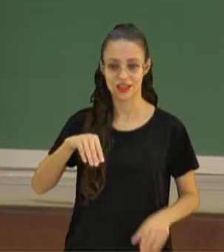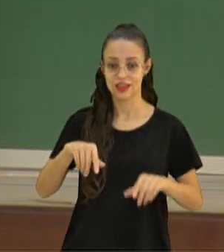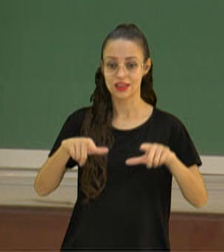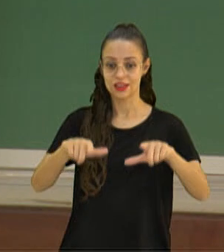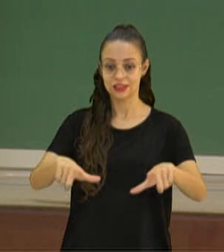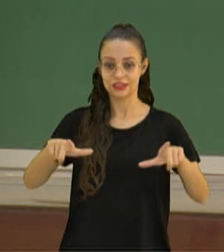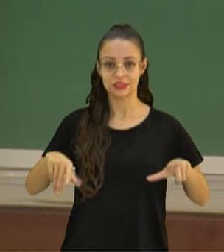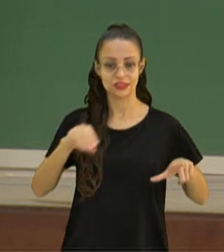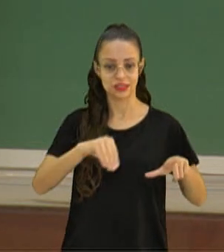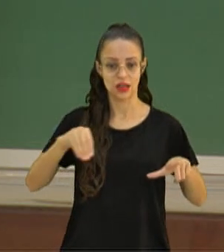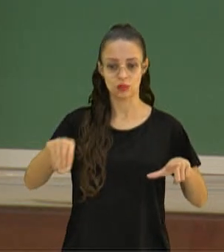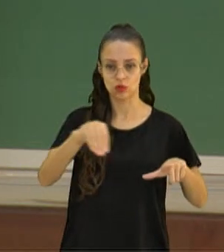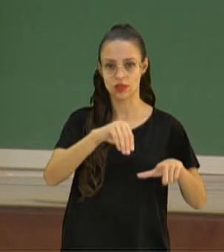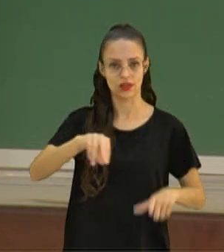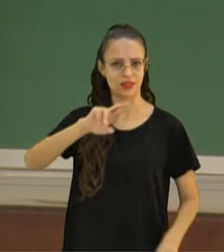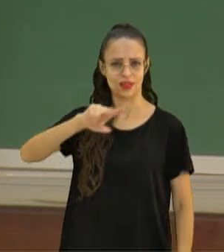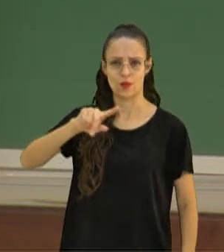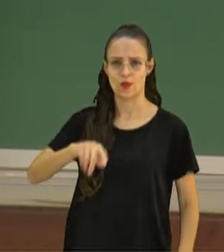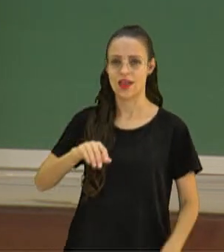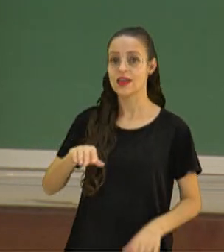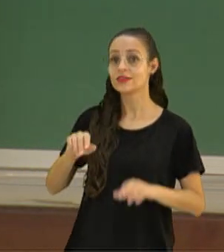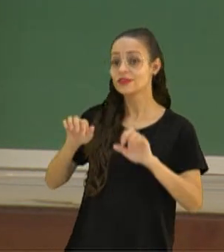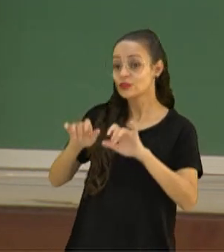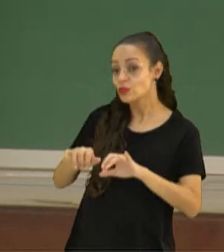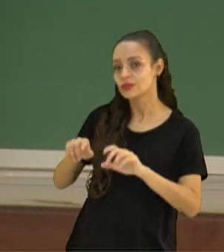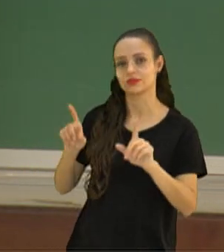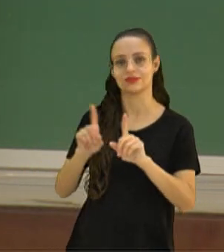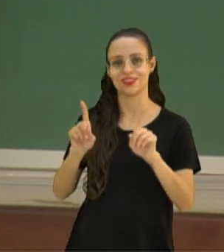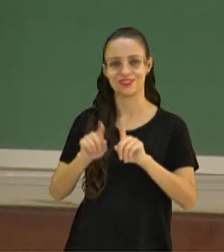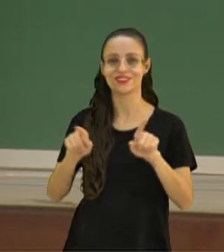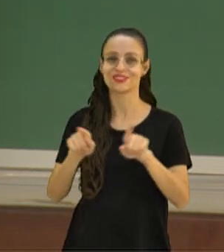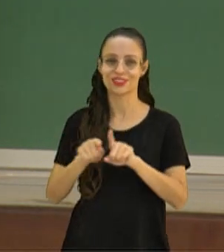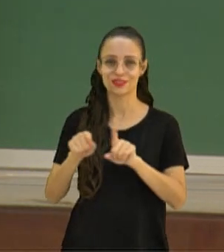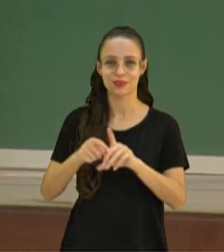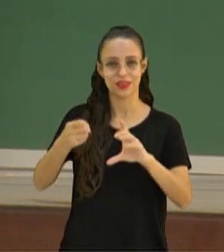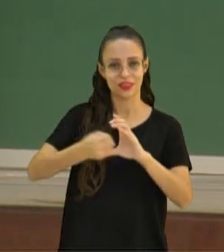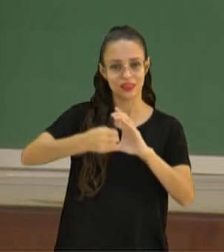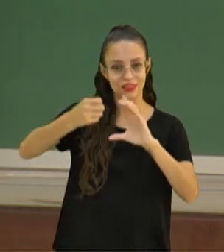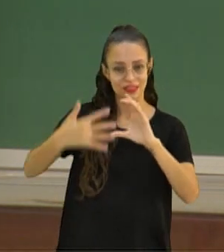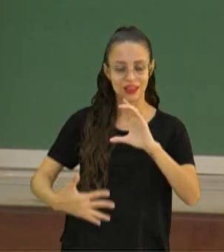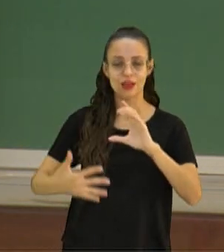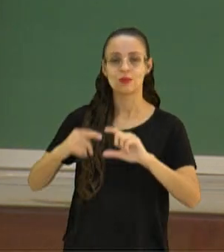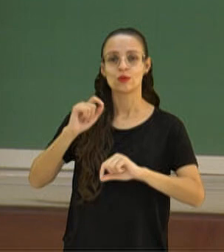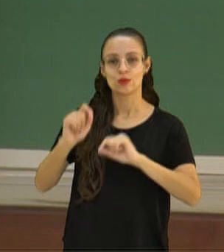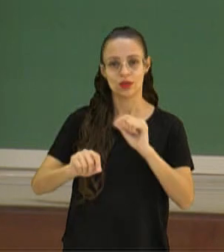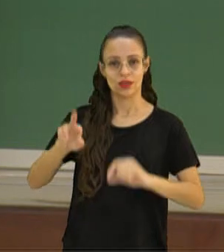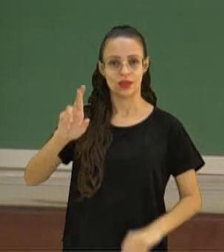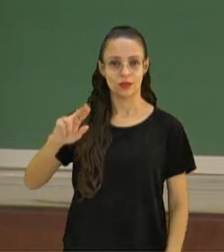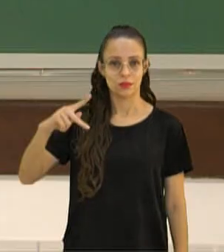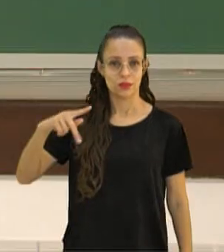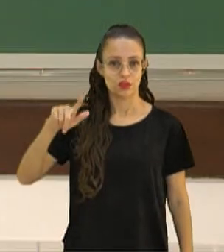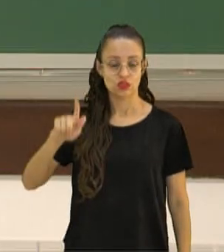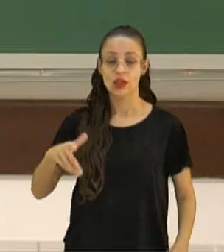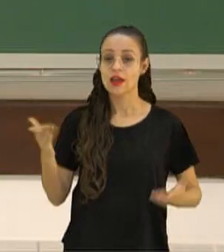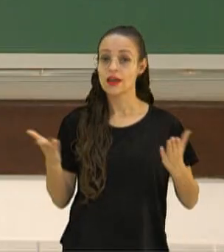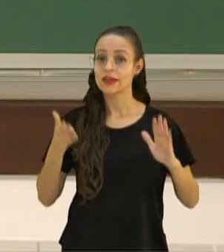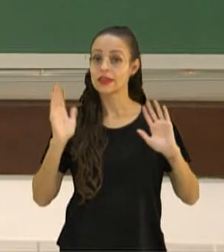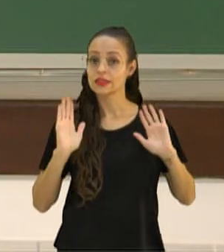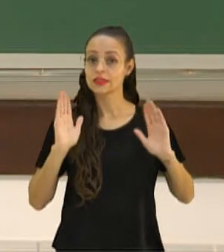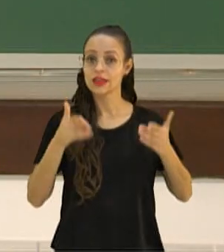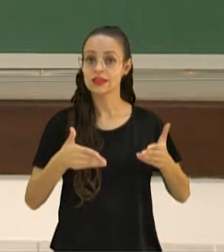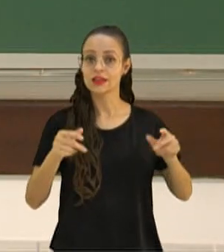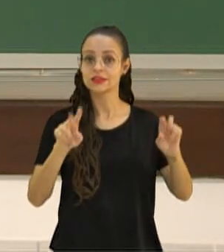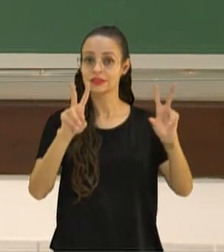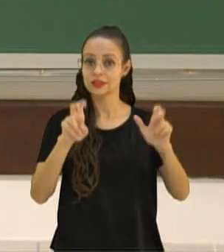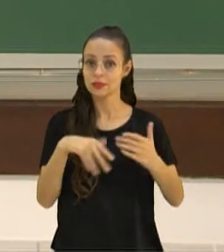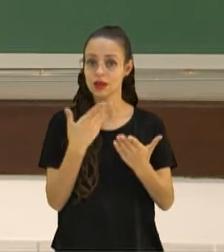jogos eletrônicos aí que muitos jogam, que tem também a característica, que são caracterizados como RPG, Então nós vamos tratar no tema